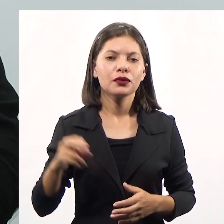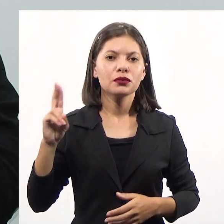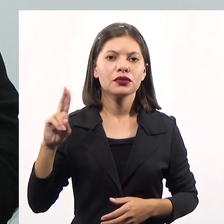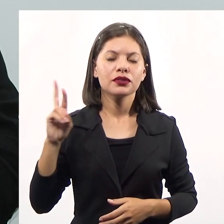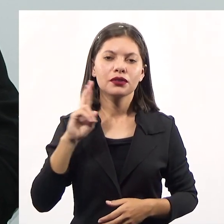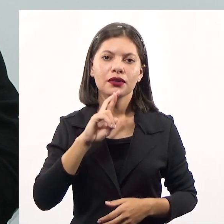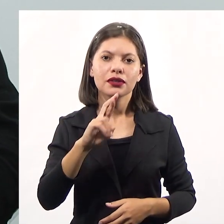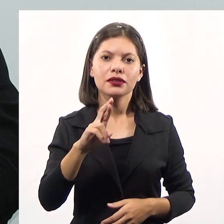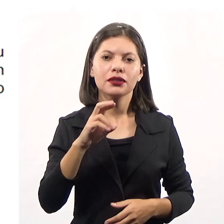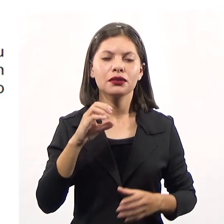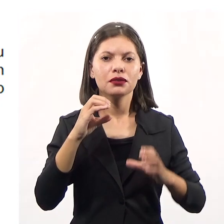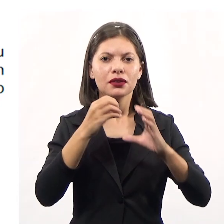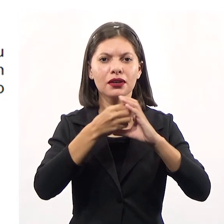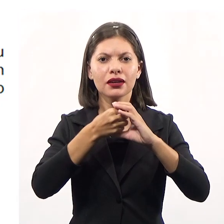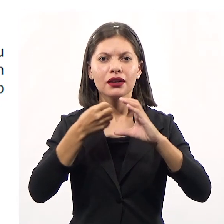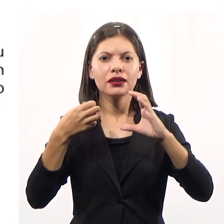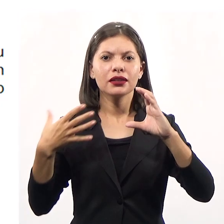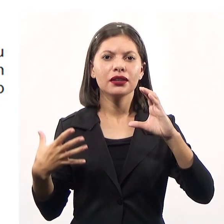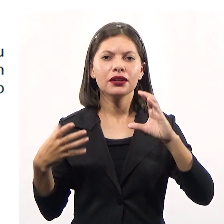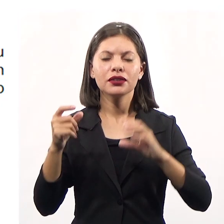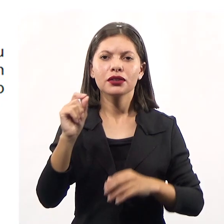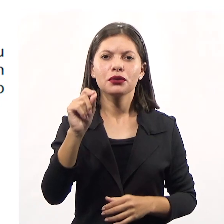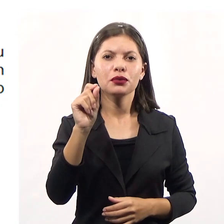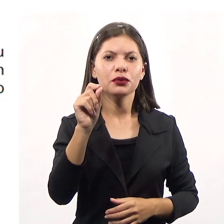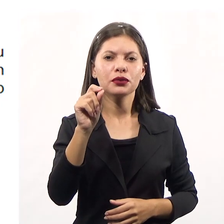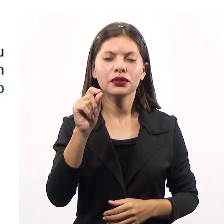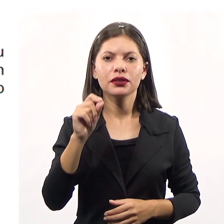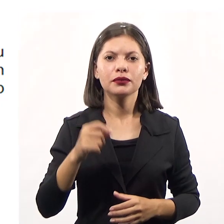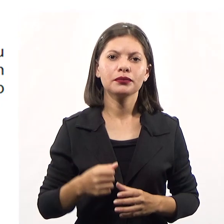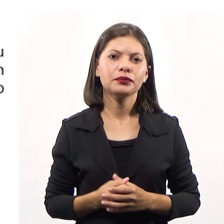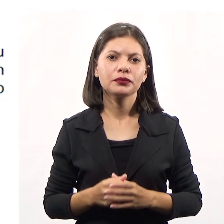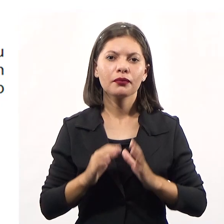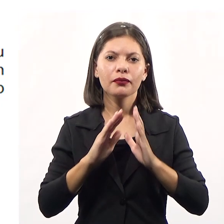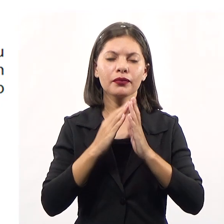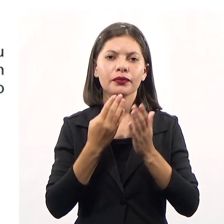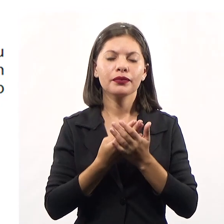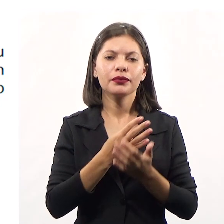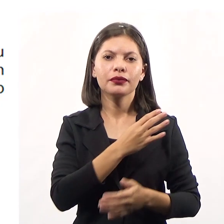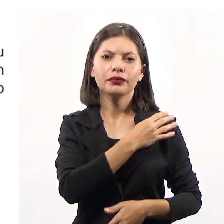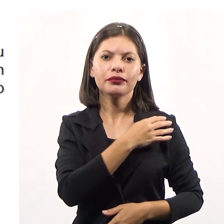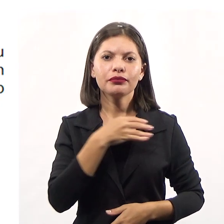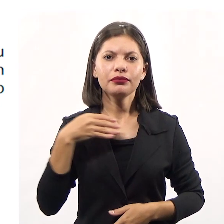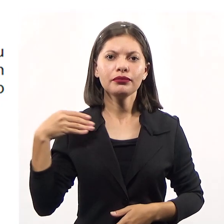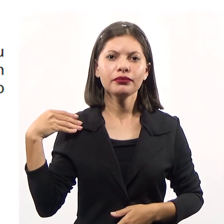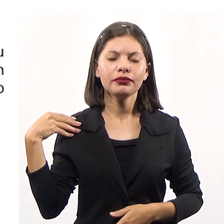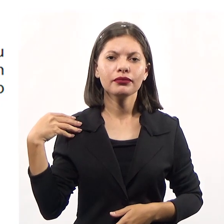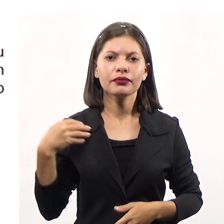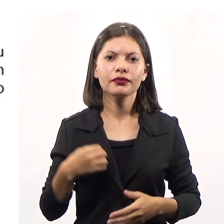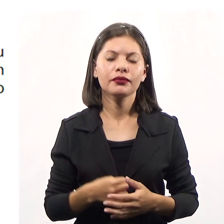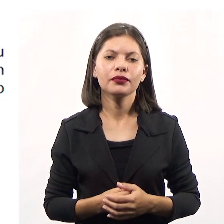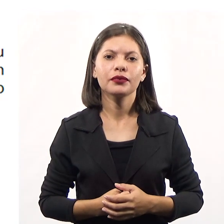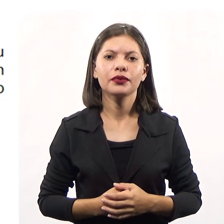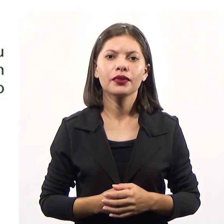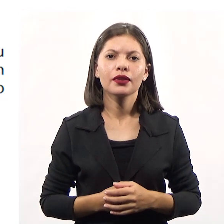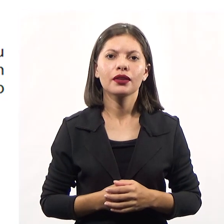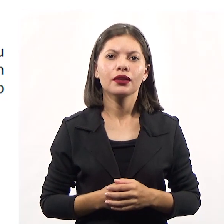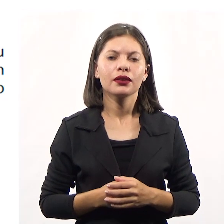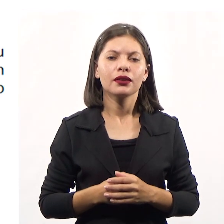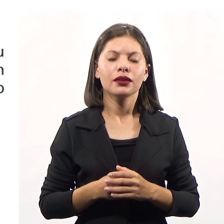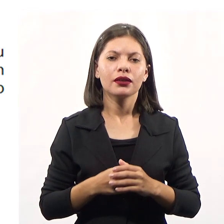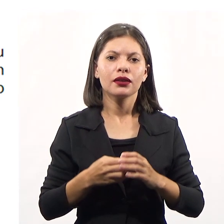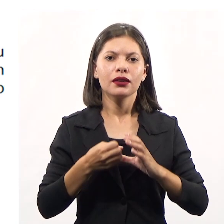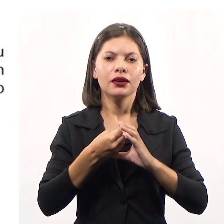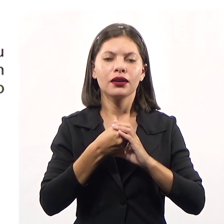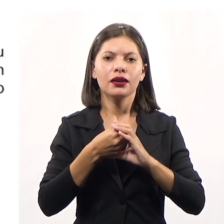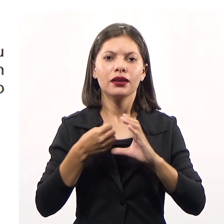razão. Uma outra característica da escola de Aristóteles, do Liceu, que é uma